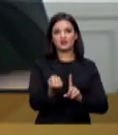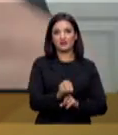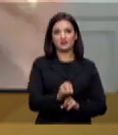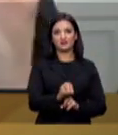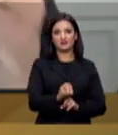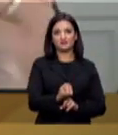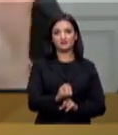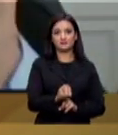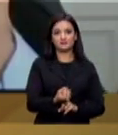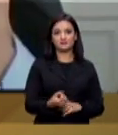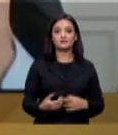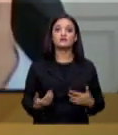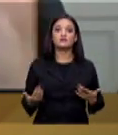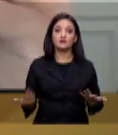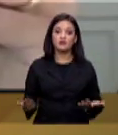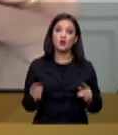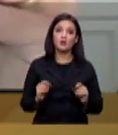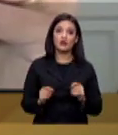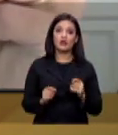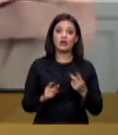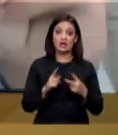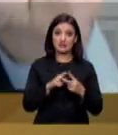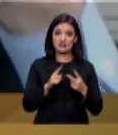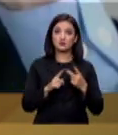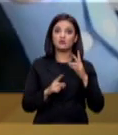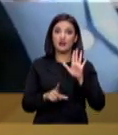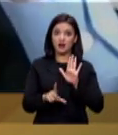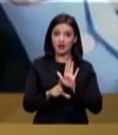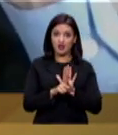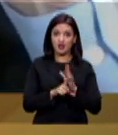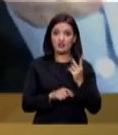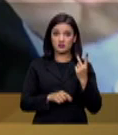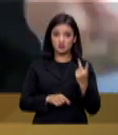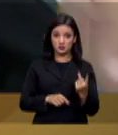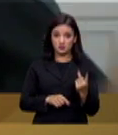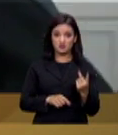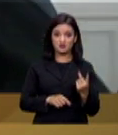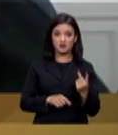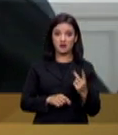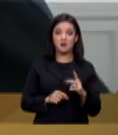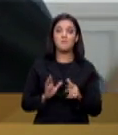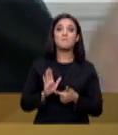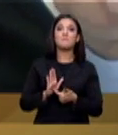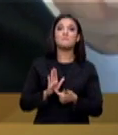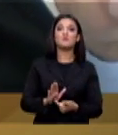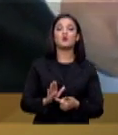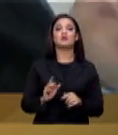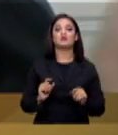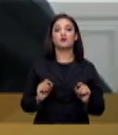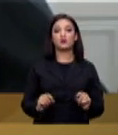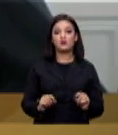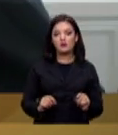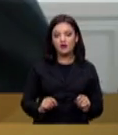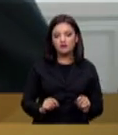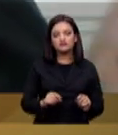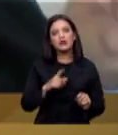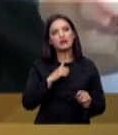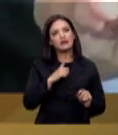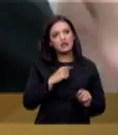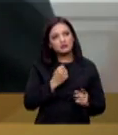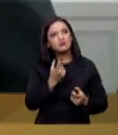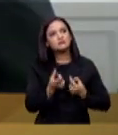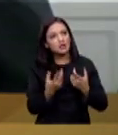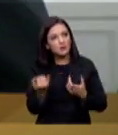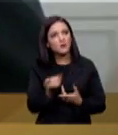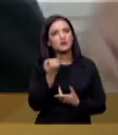aqui novamente a insistir. As duas leis, elas mostram a excepcionalidade, o caráter emergencial,